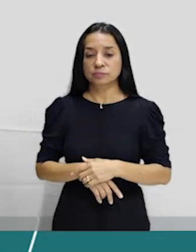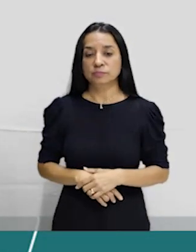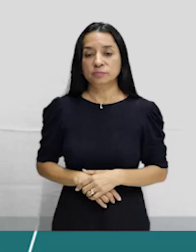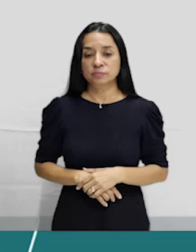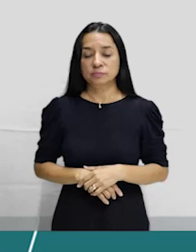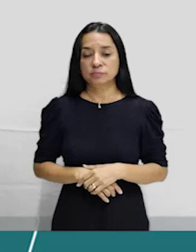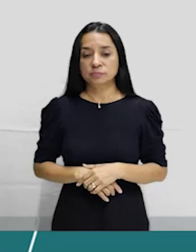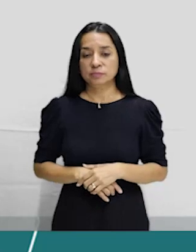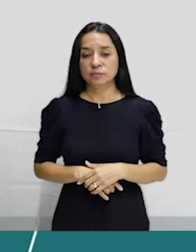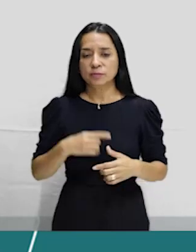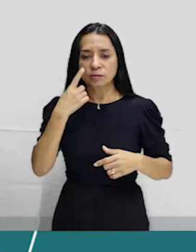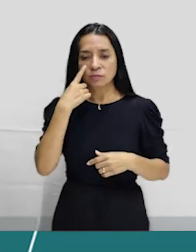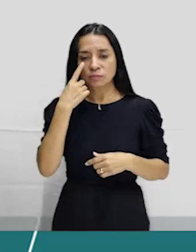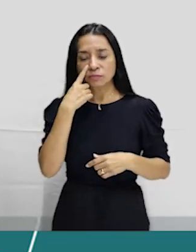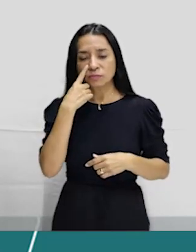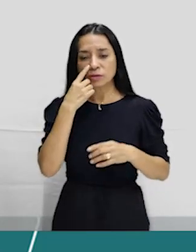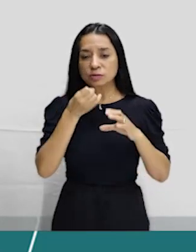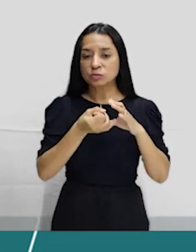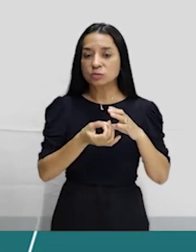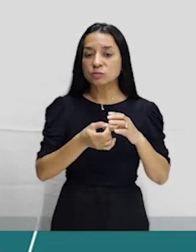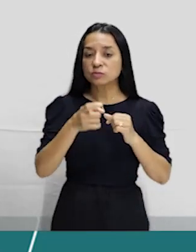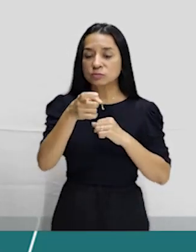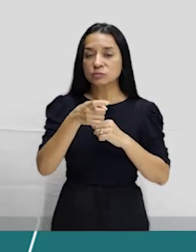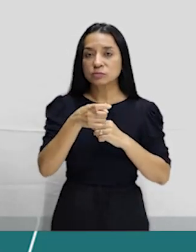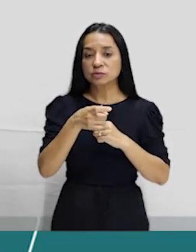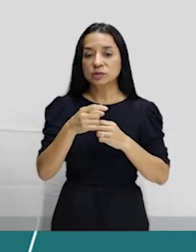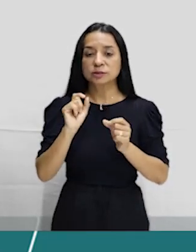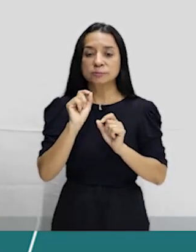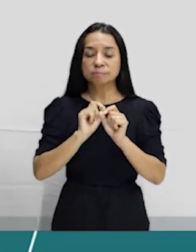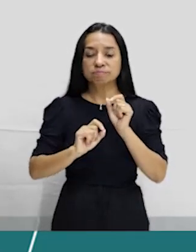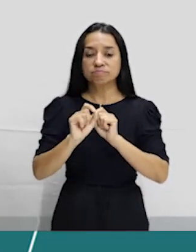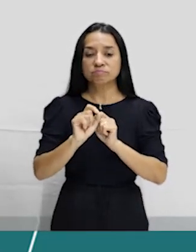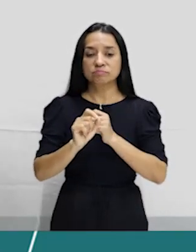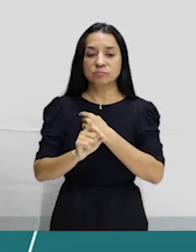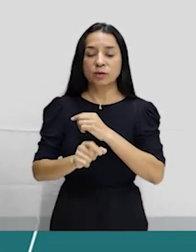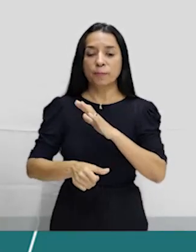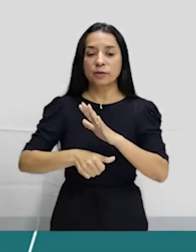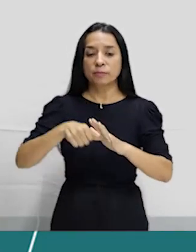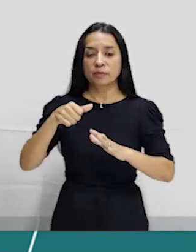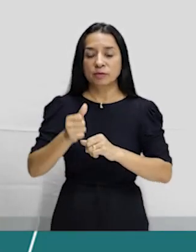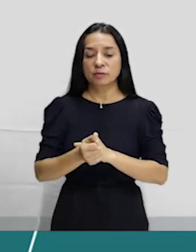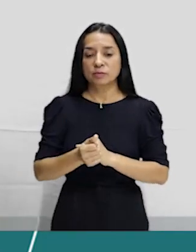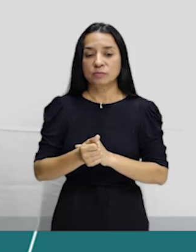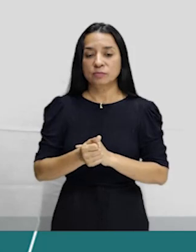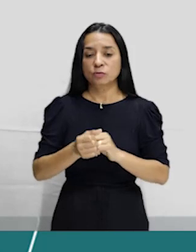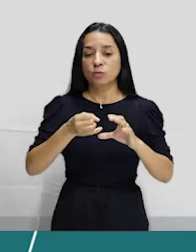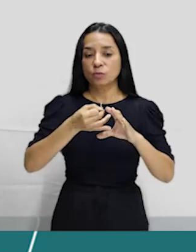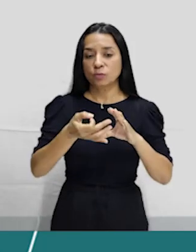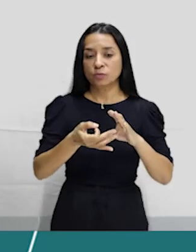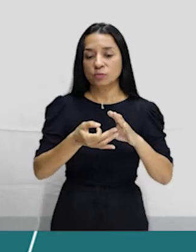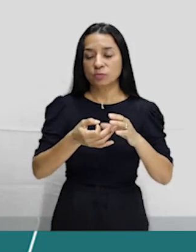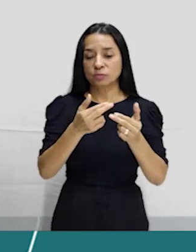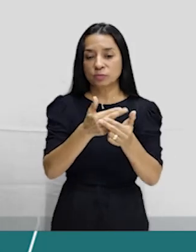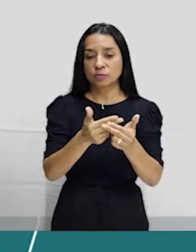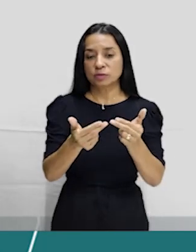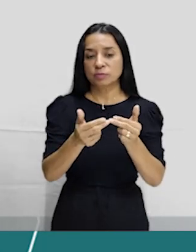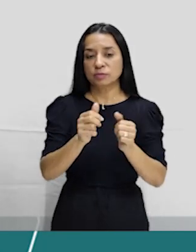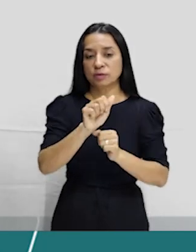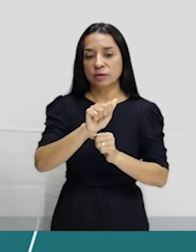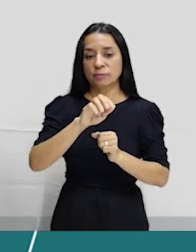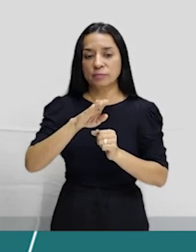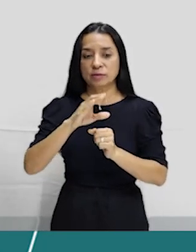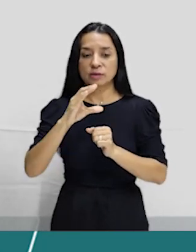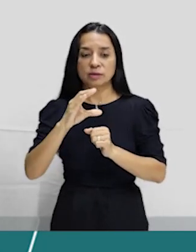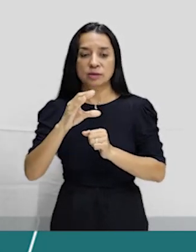Determinar o conjunto X tal que, primeira informação, o conjunto formado pelos elementos A, B, C,